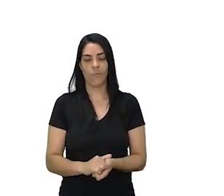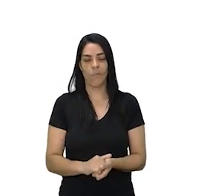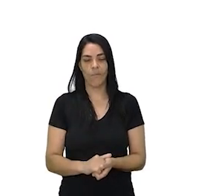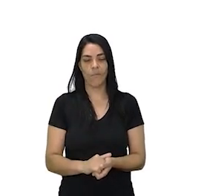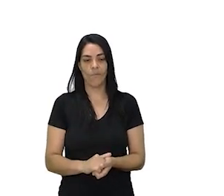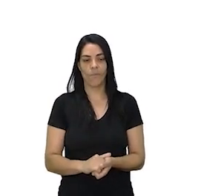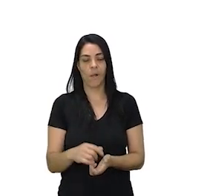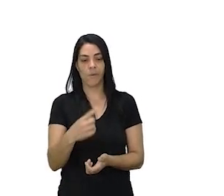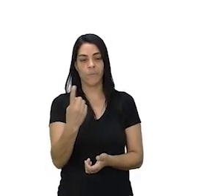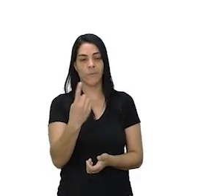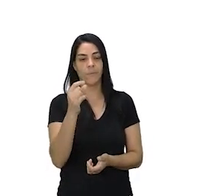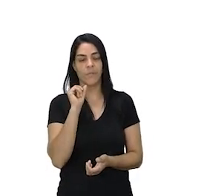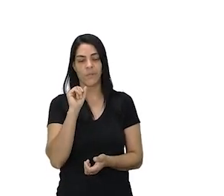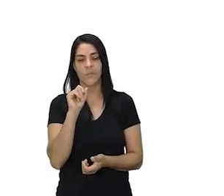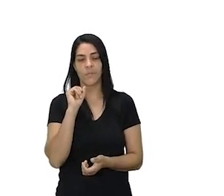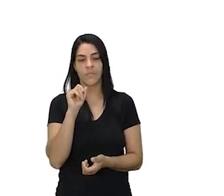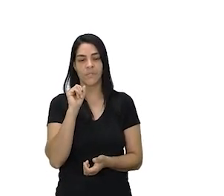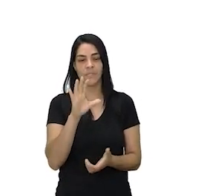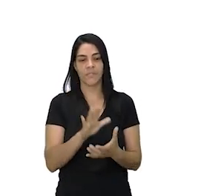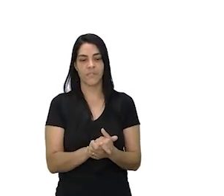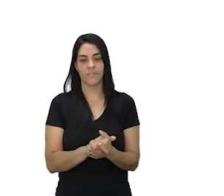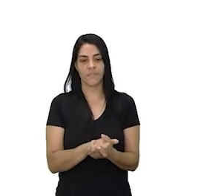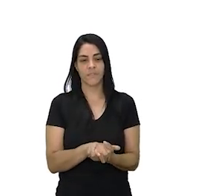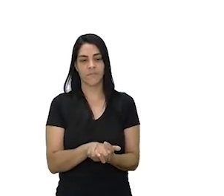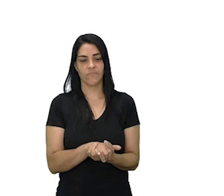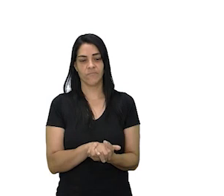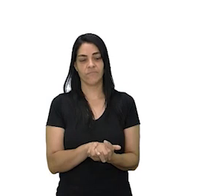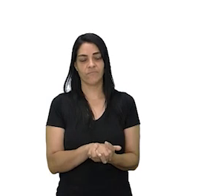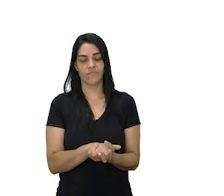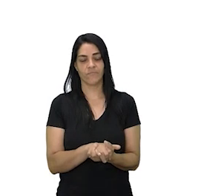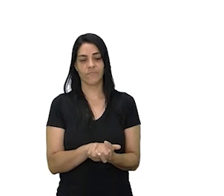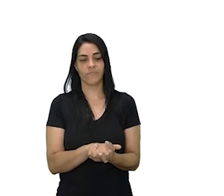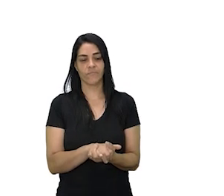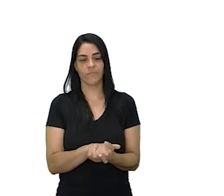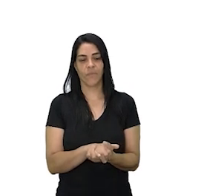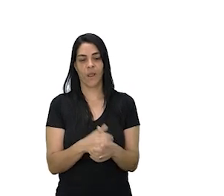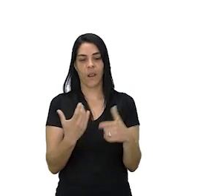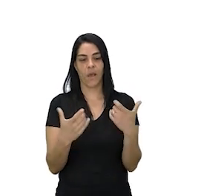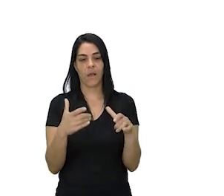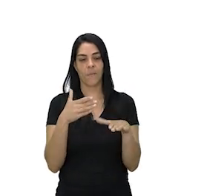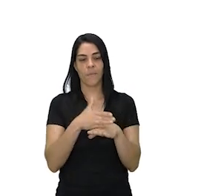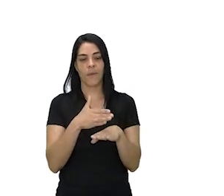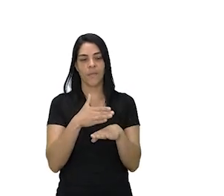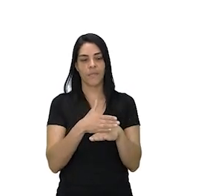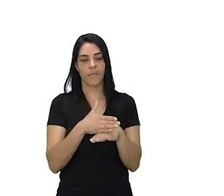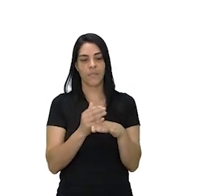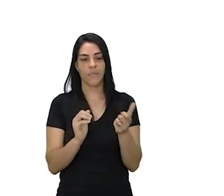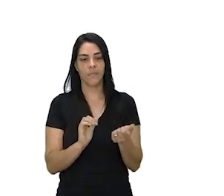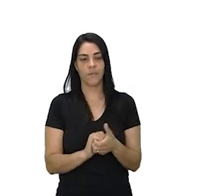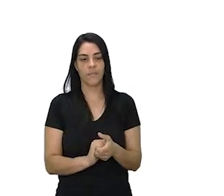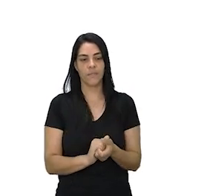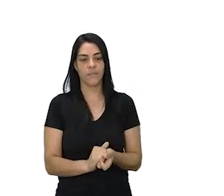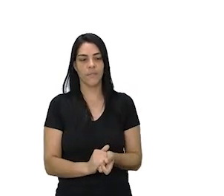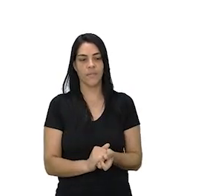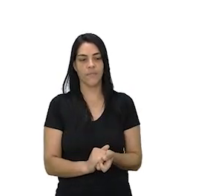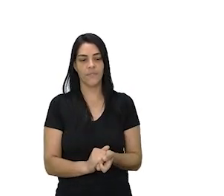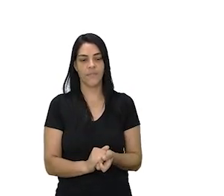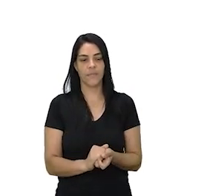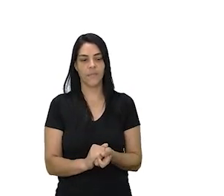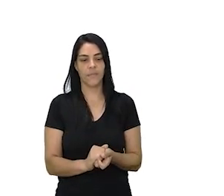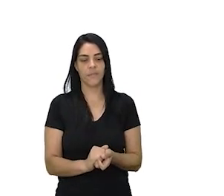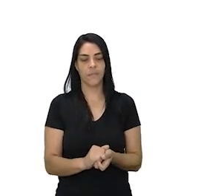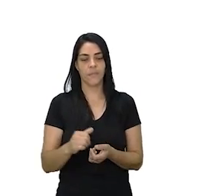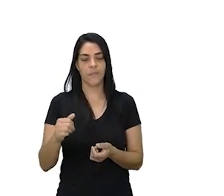O primeiro aqui é o que a gente tem, é o lugar de entrar, né? É uma única entrada para a gente